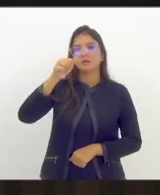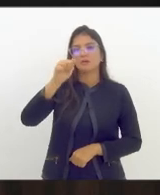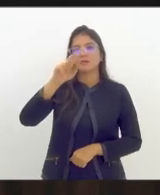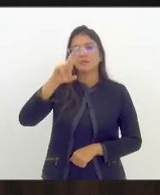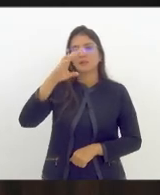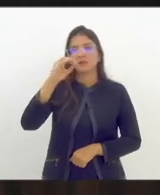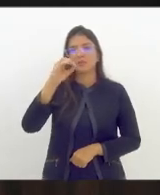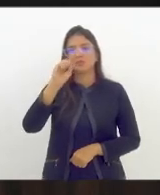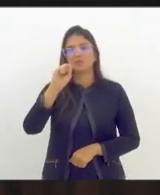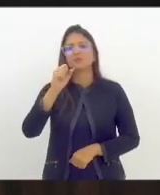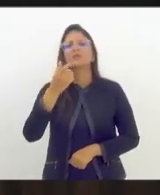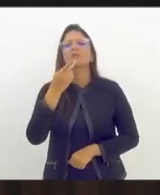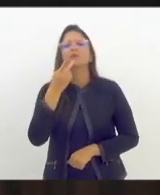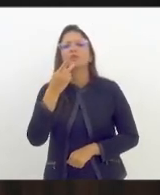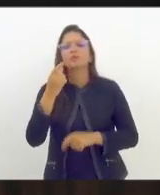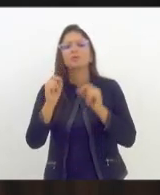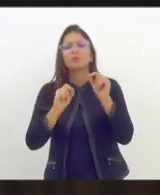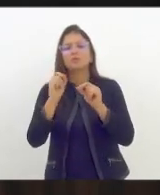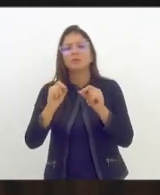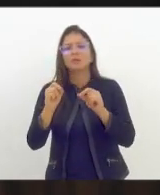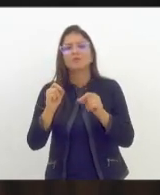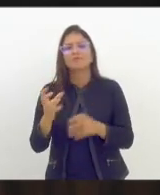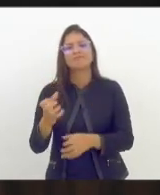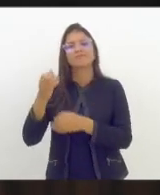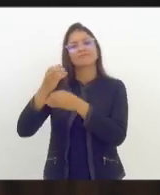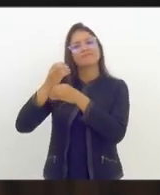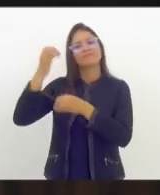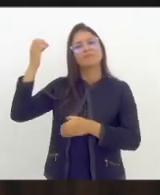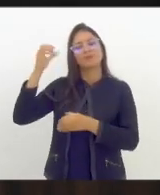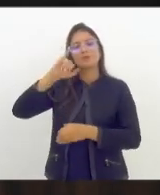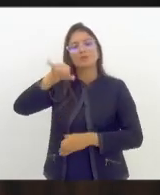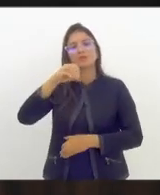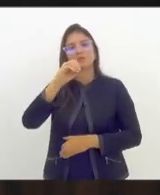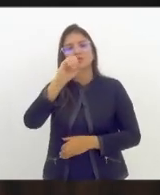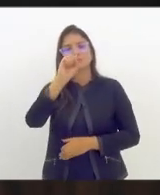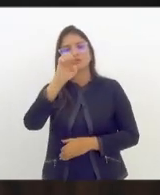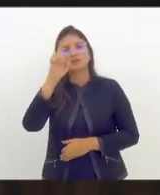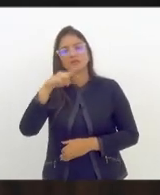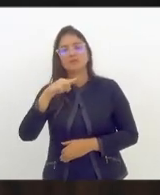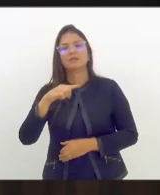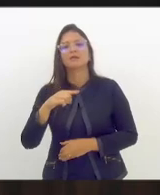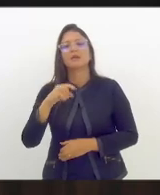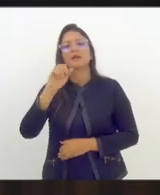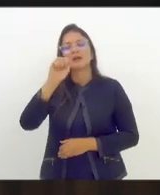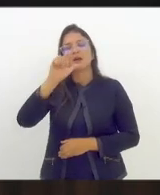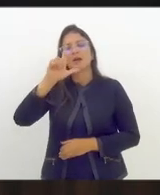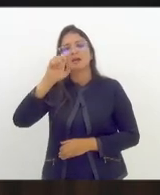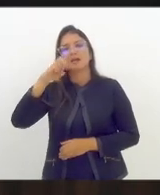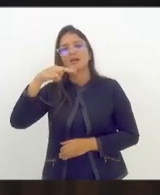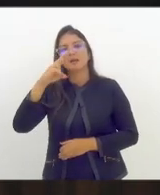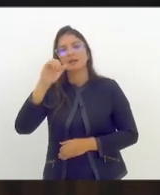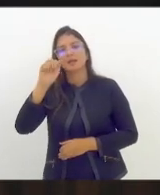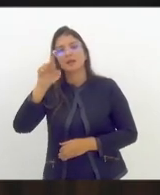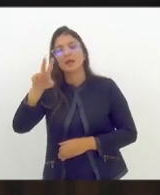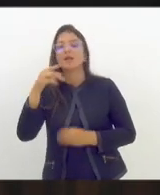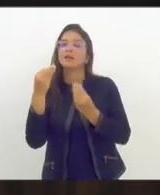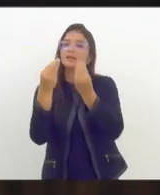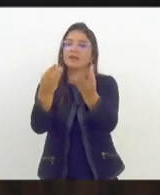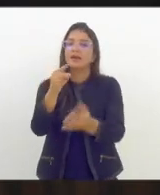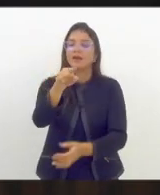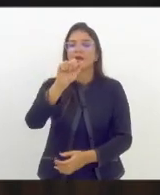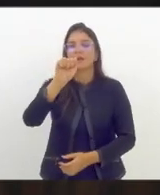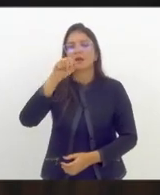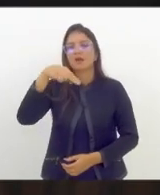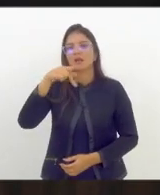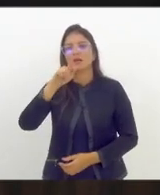diploma José Alencar ao senhor Ângelo Luiz Buturini. Parecer da Comissão de Normas Internas e